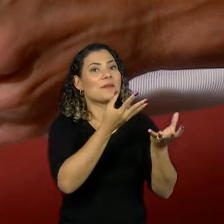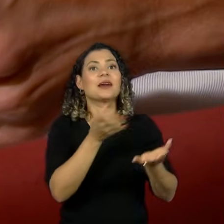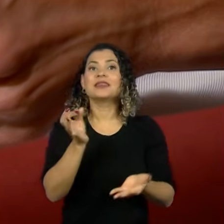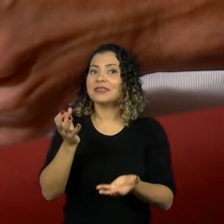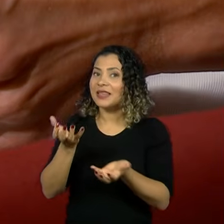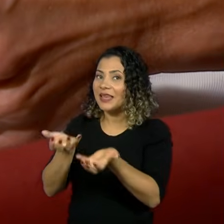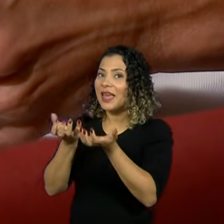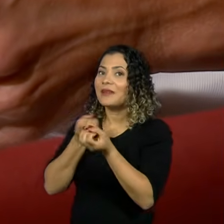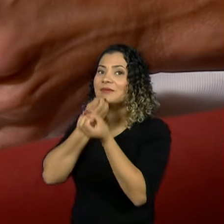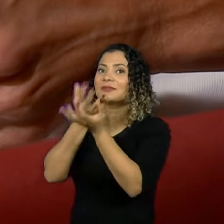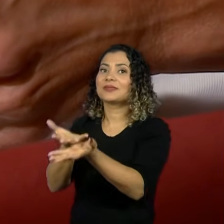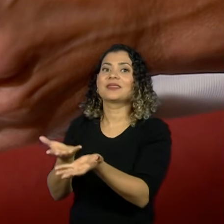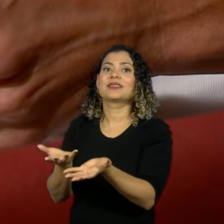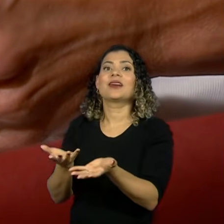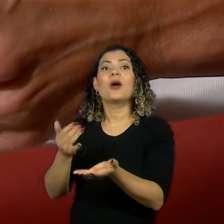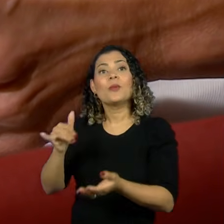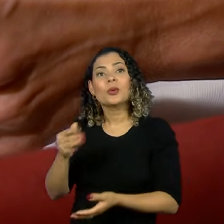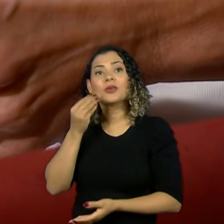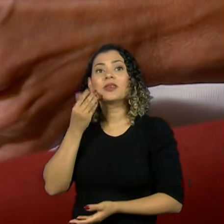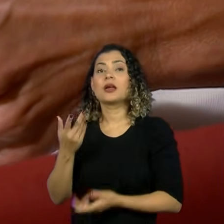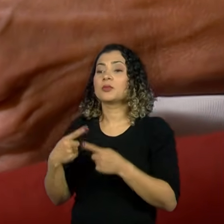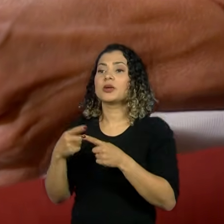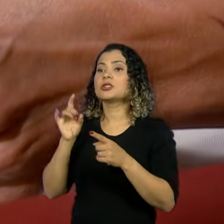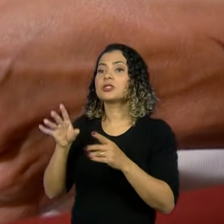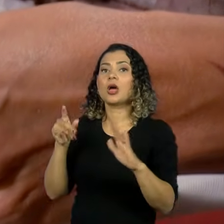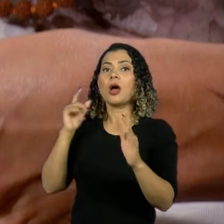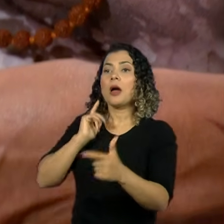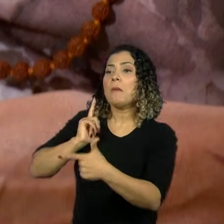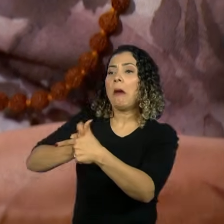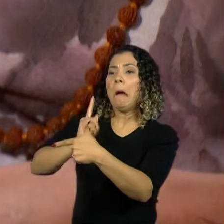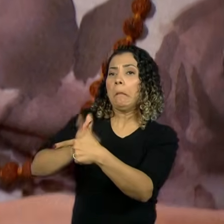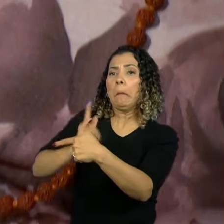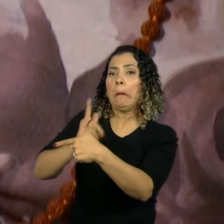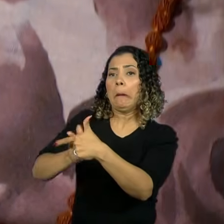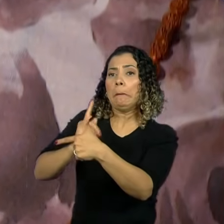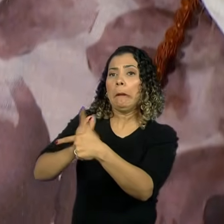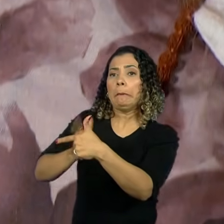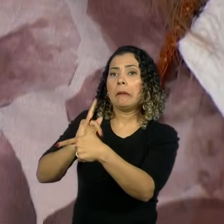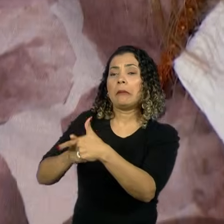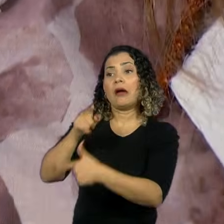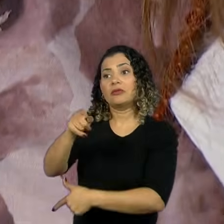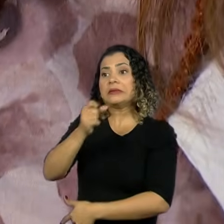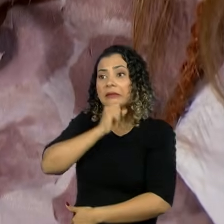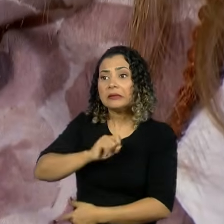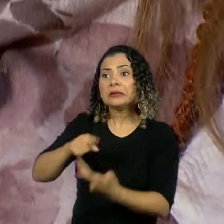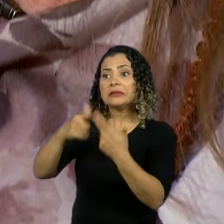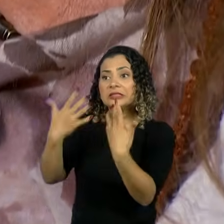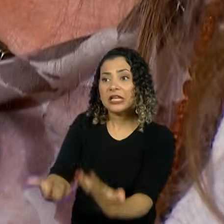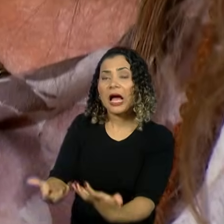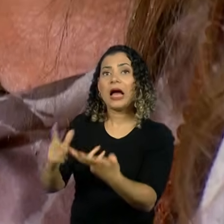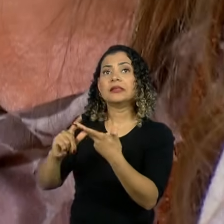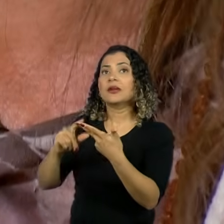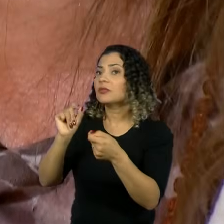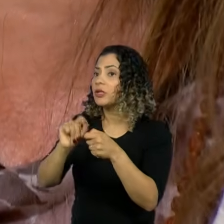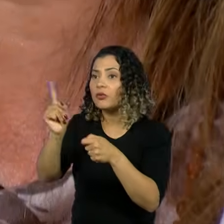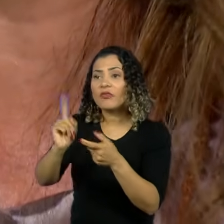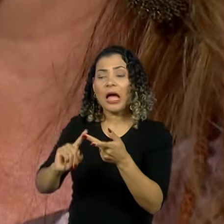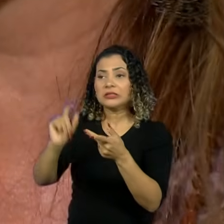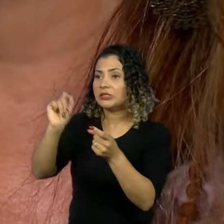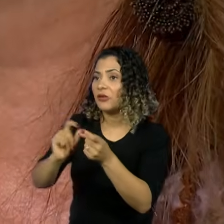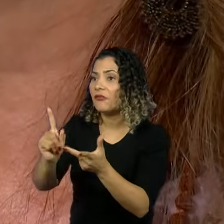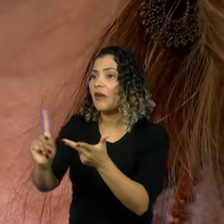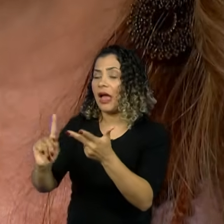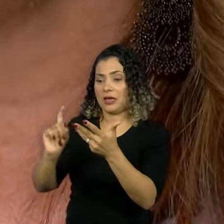né, mas não dá chance, porque só chega lá e só passa sermão para a criatura, porque você é velho, porque você é chato, porque você não faz isso, não faz